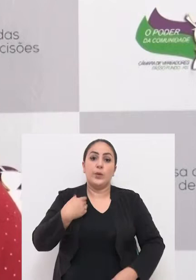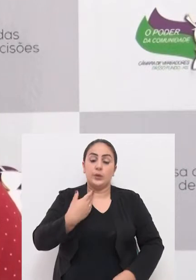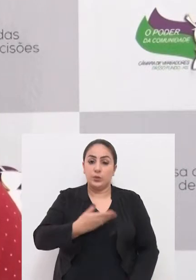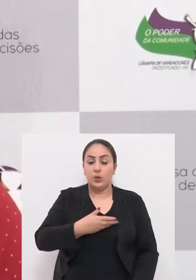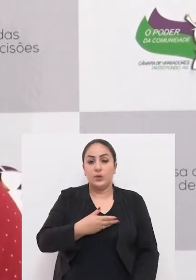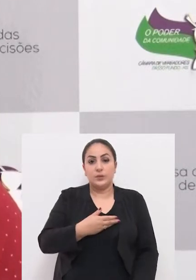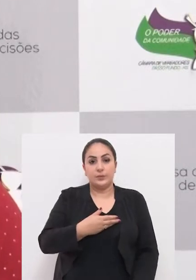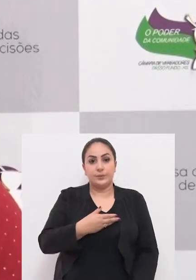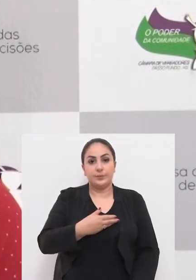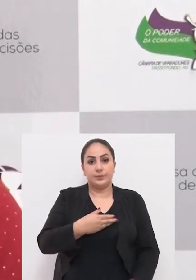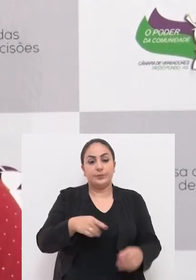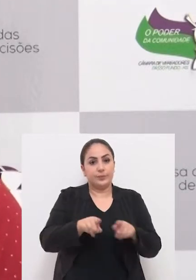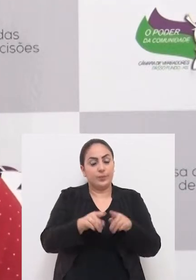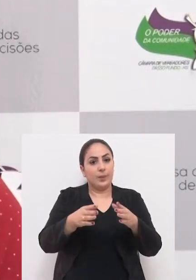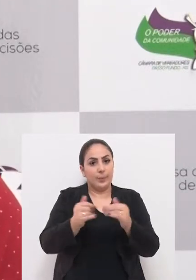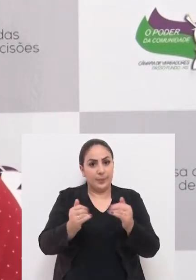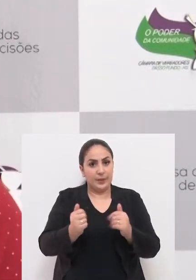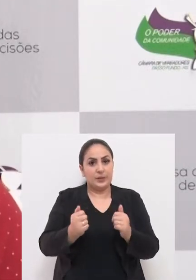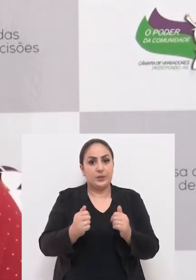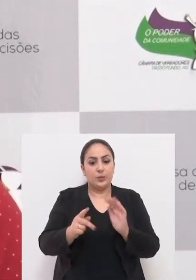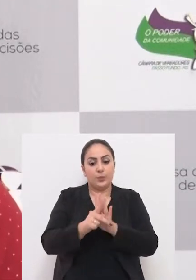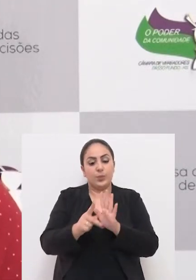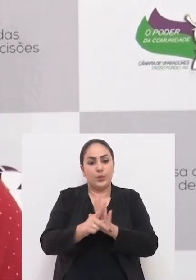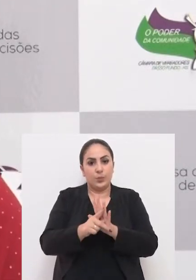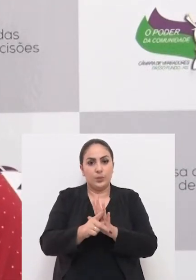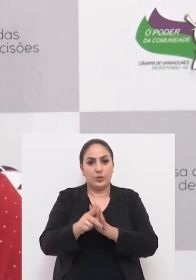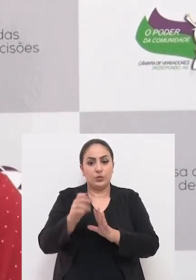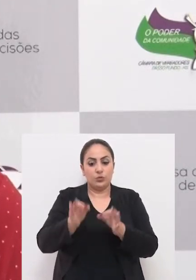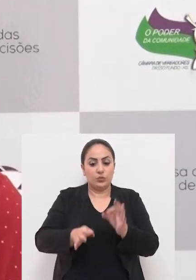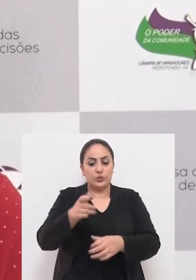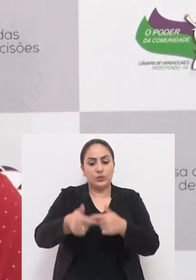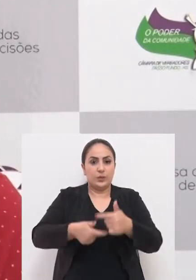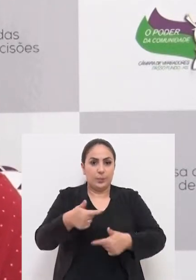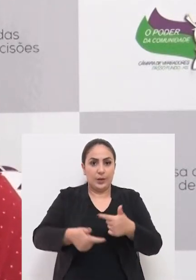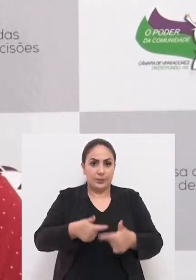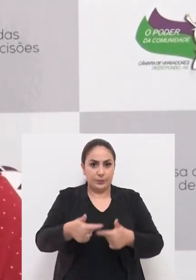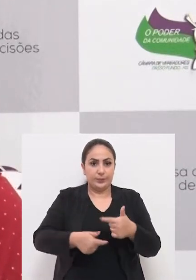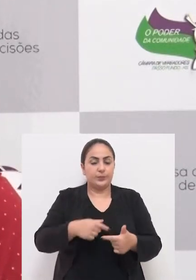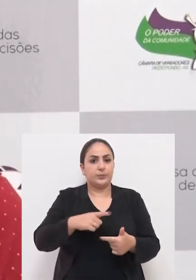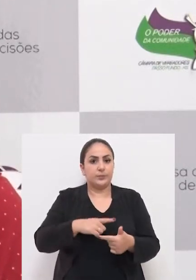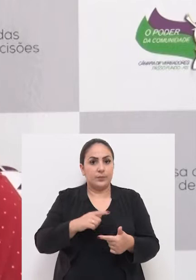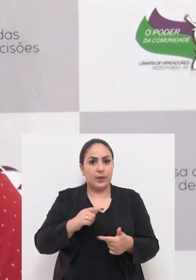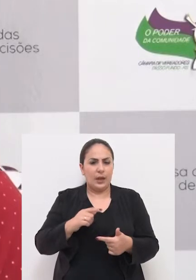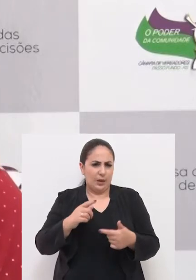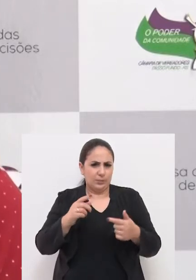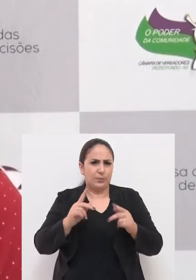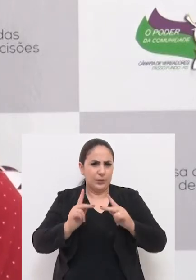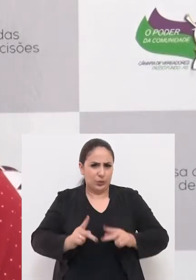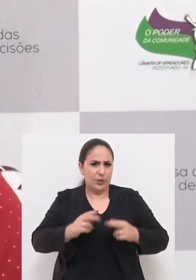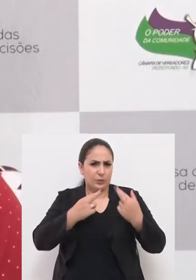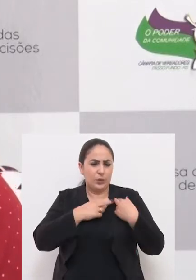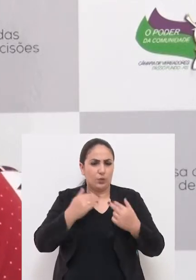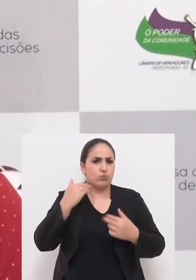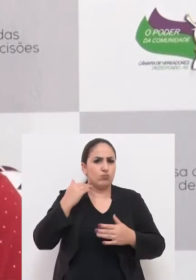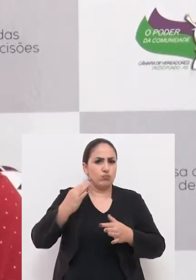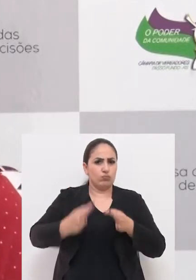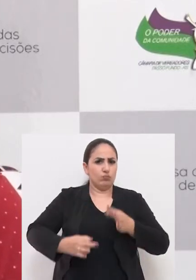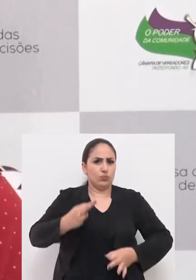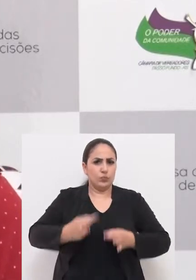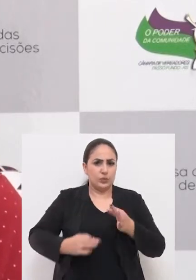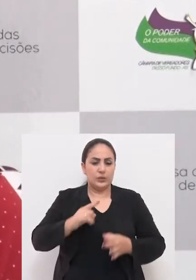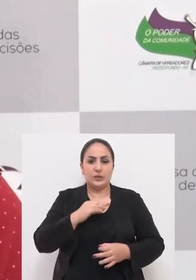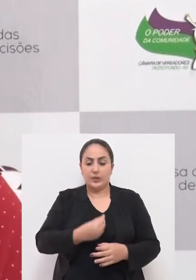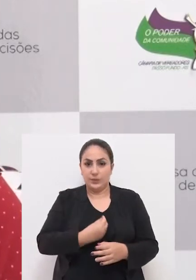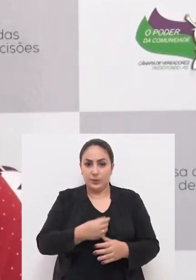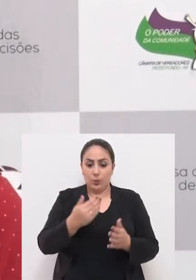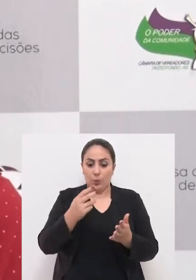questão judicial, e a gente, inclusive, pede para que a própria Justiça do Trabalho, o juiz que está a par disso,